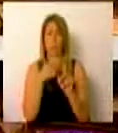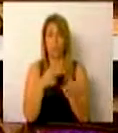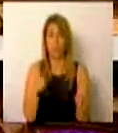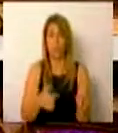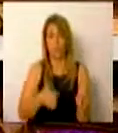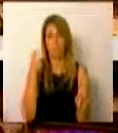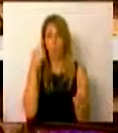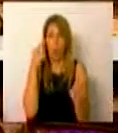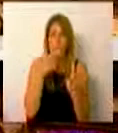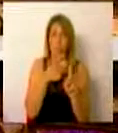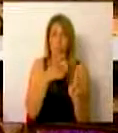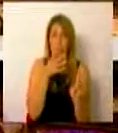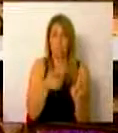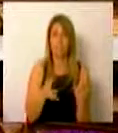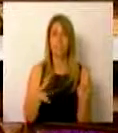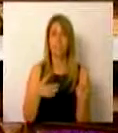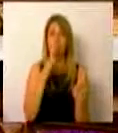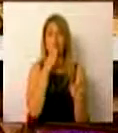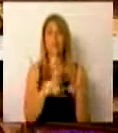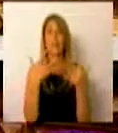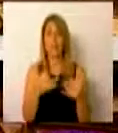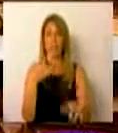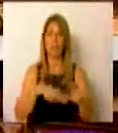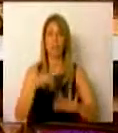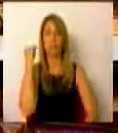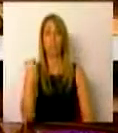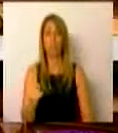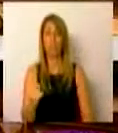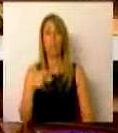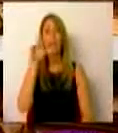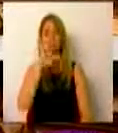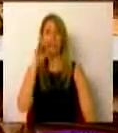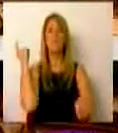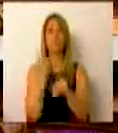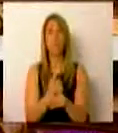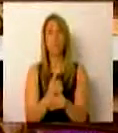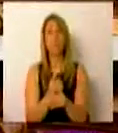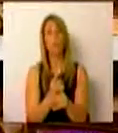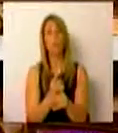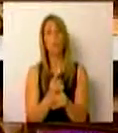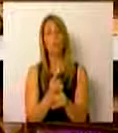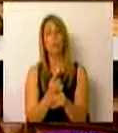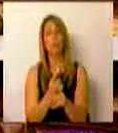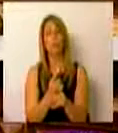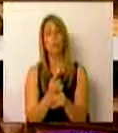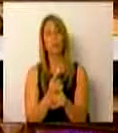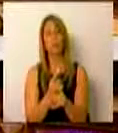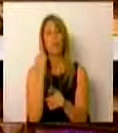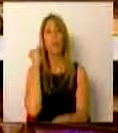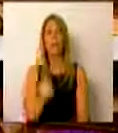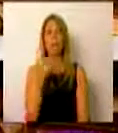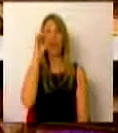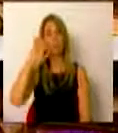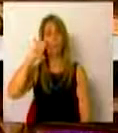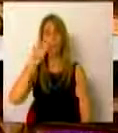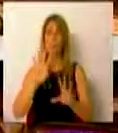dito, do dolo específico, com a intenção de praticar crimes, e também, simultaneamente, um crime de dolo